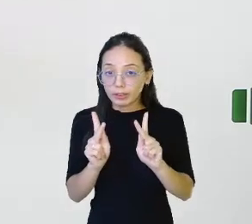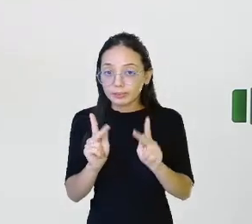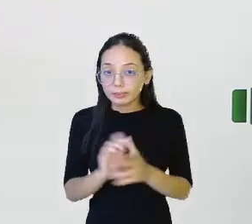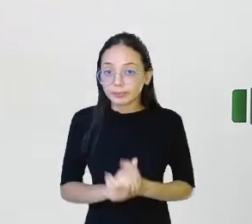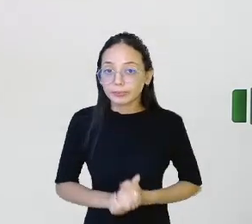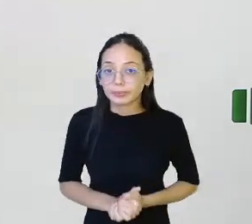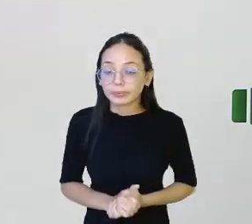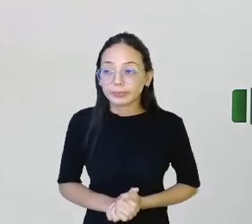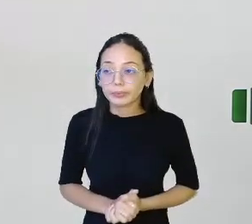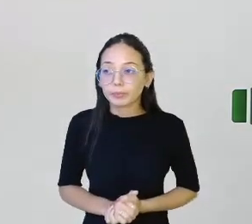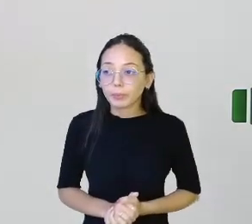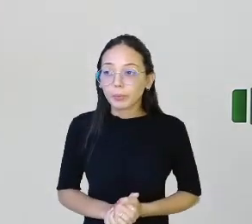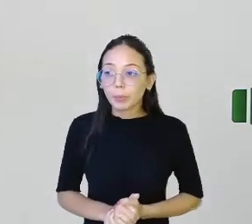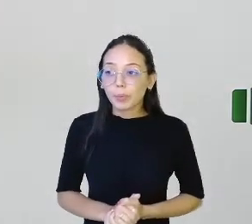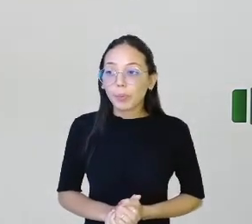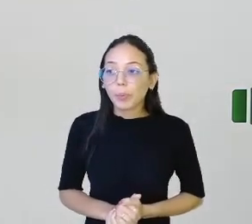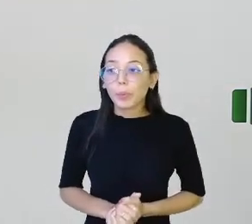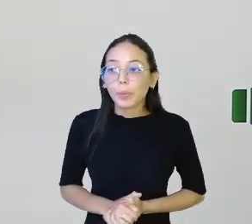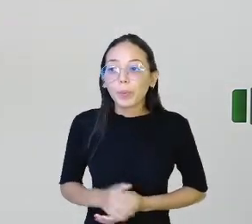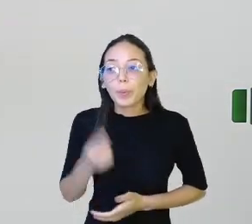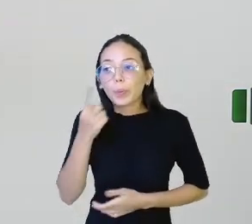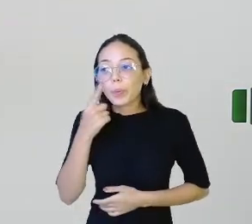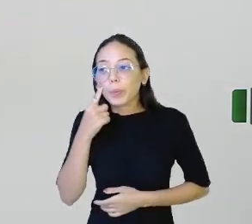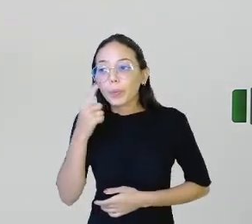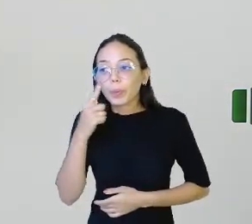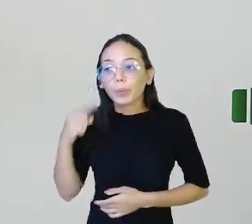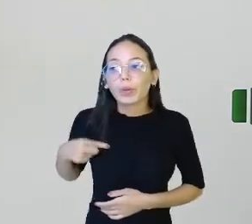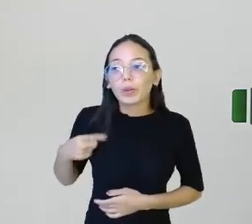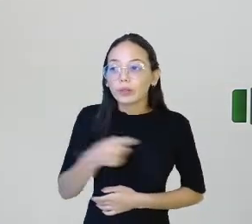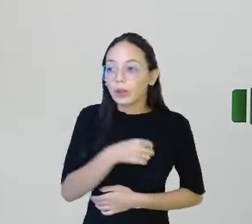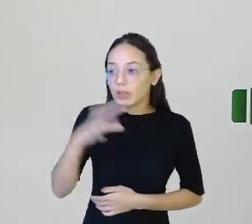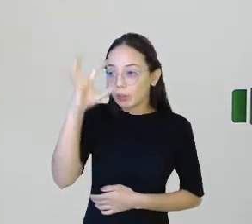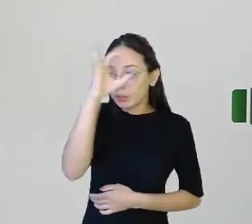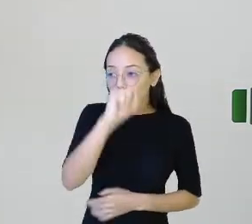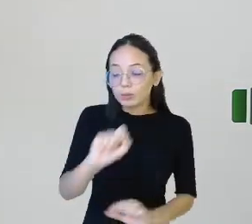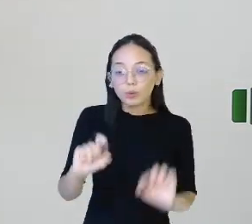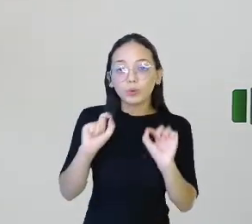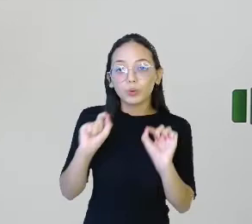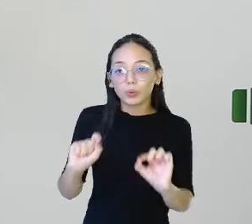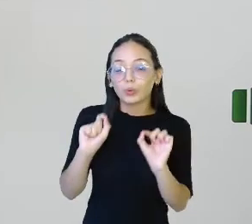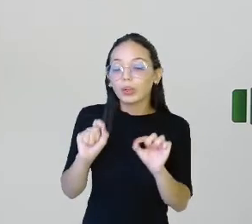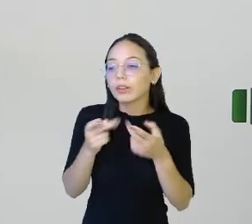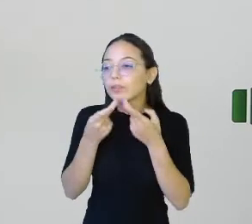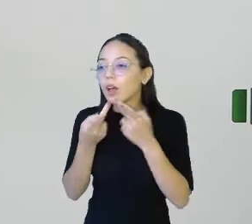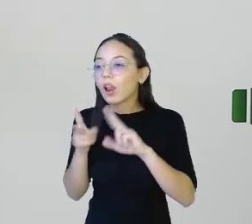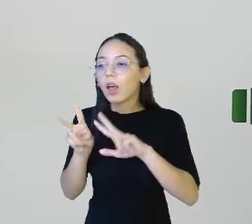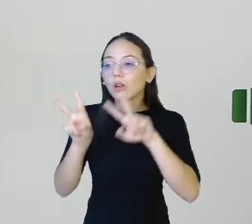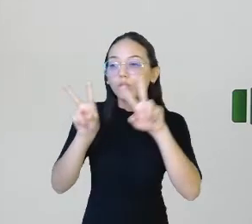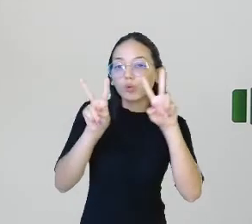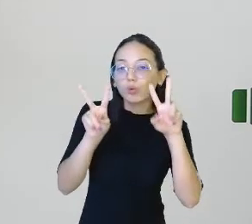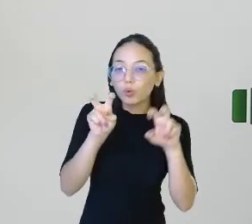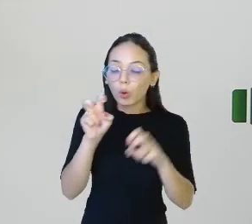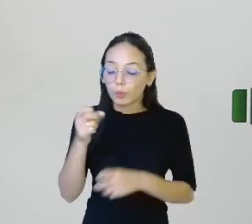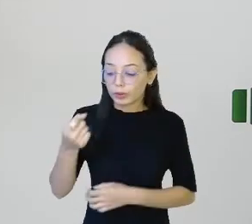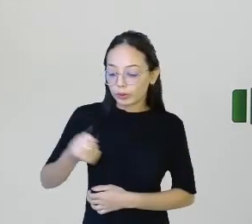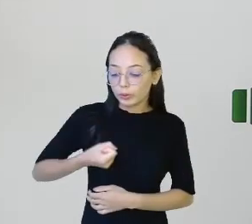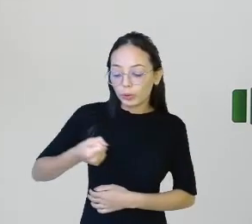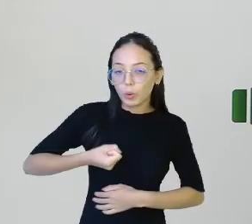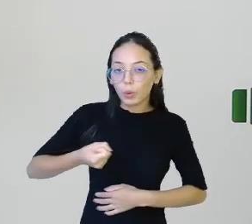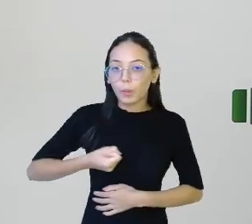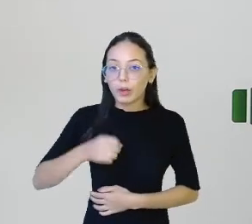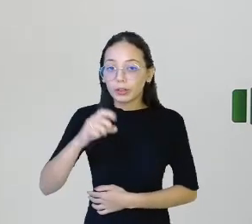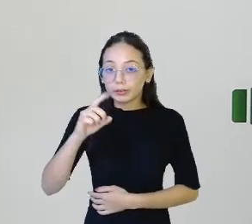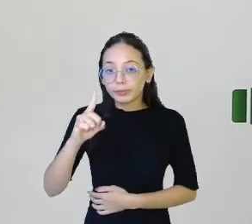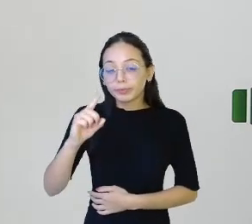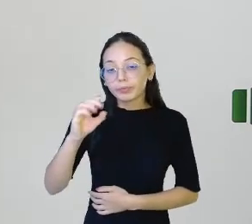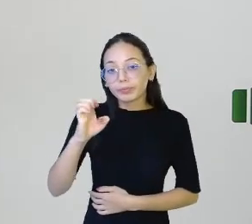aula. Bom, o que é que a gente vai aprender hoje? Nós vamos falar um pouco sobre números decimais. Isso